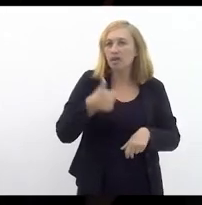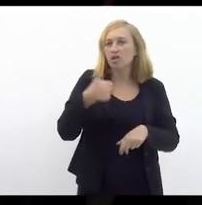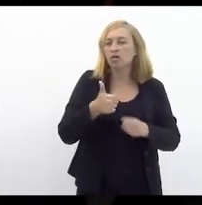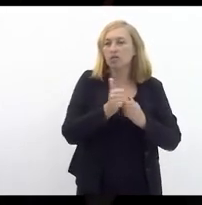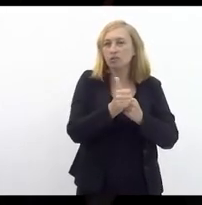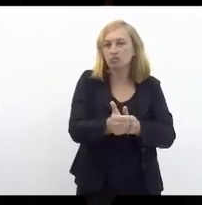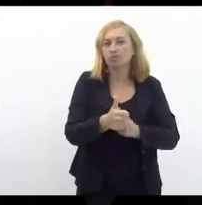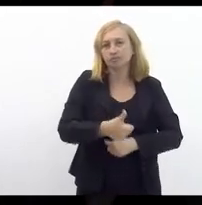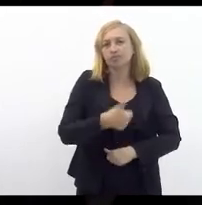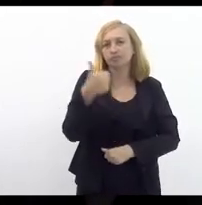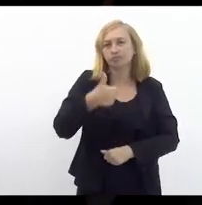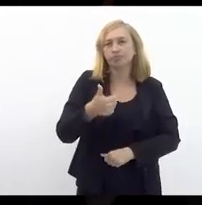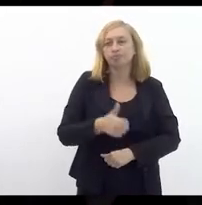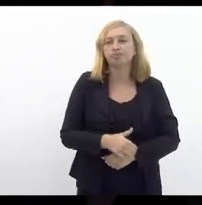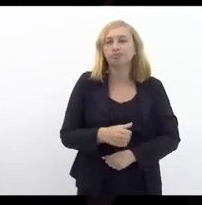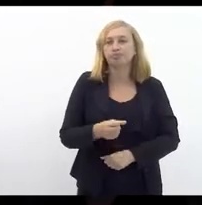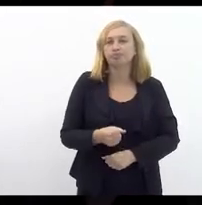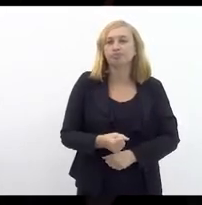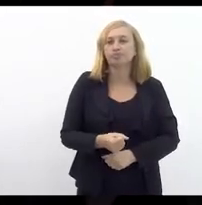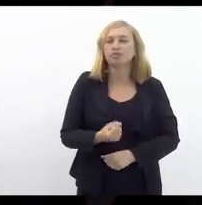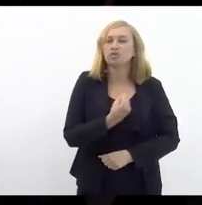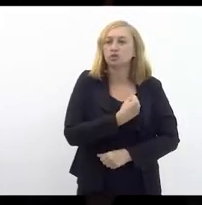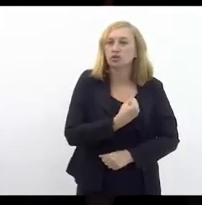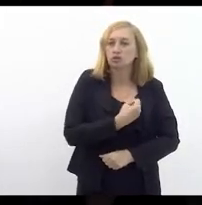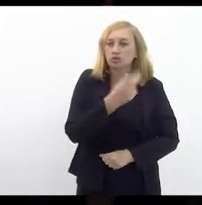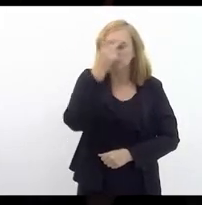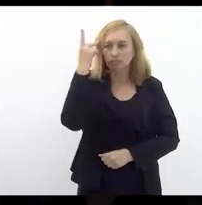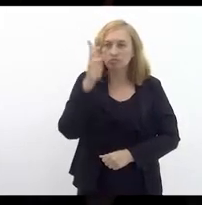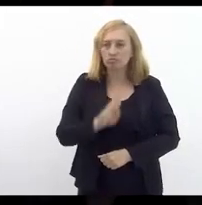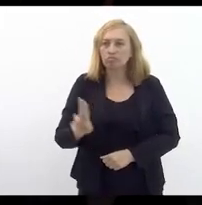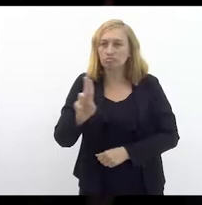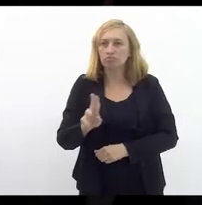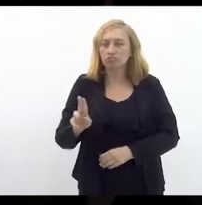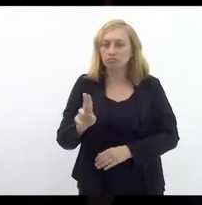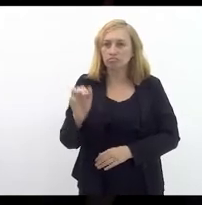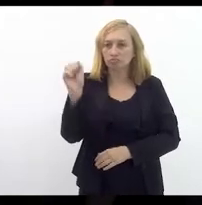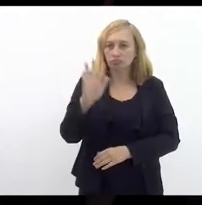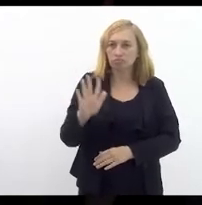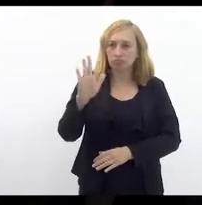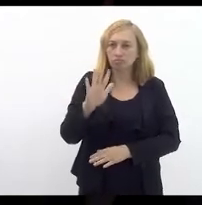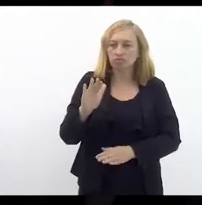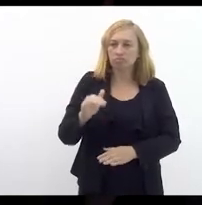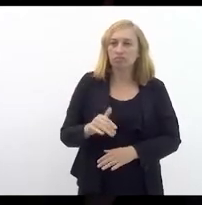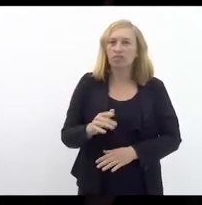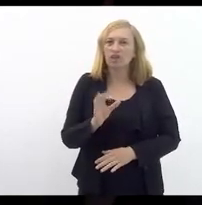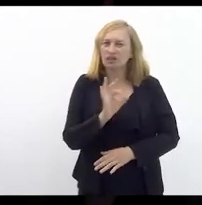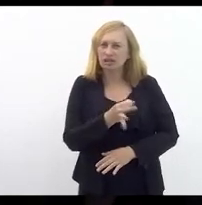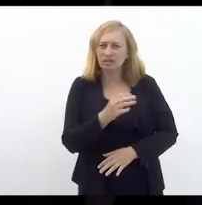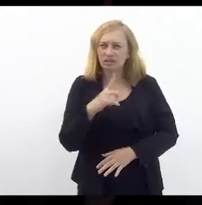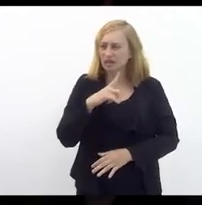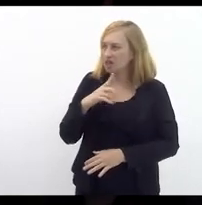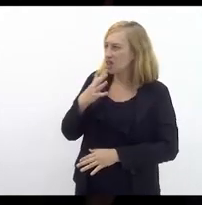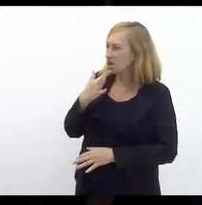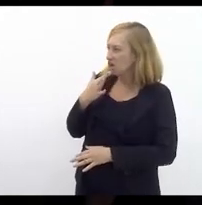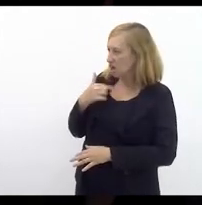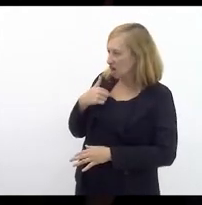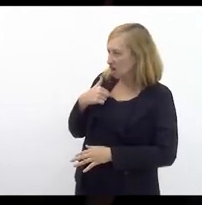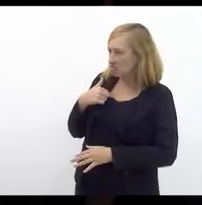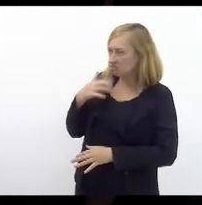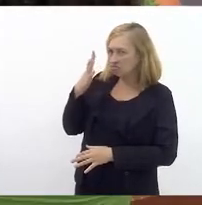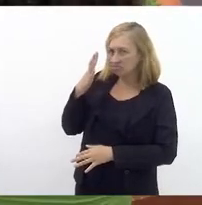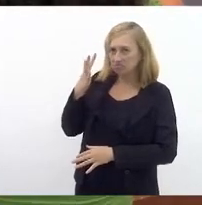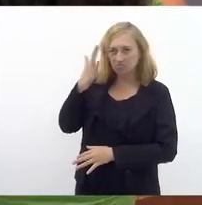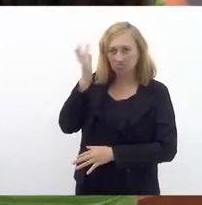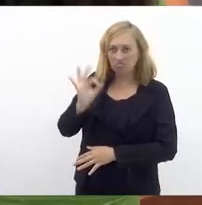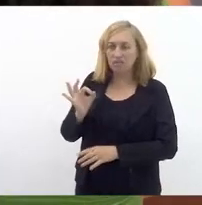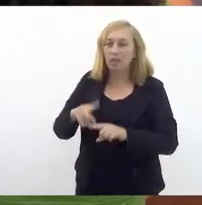acompanhar melhor o número de usuários, o sistema como um todo. Né? O senhor tem certeza? Eu confesso que não tenho mais certeza de nada, mas, de qualquer maneira, queria